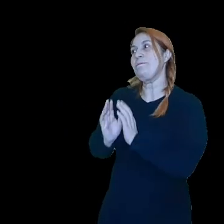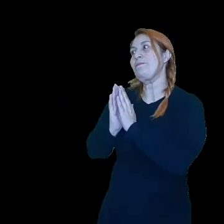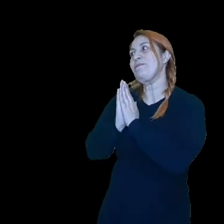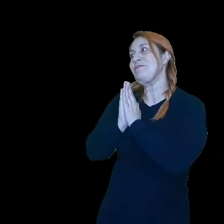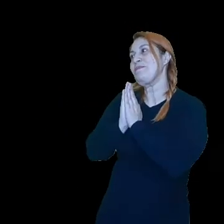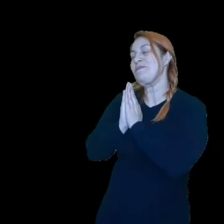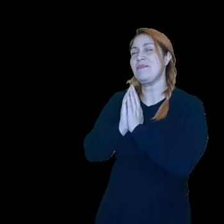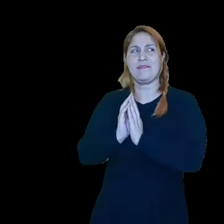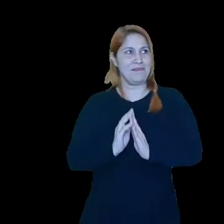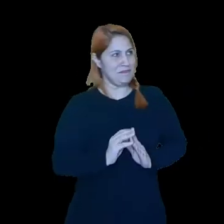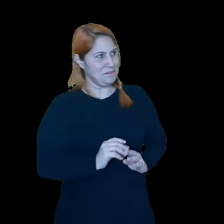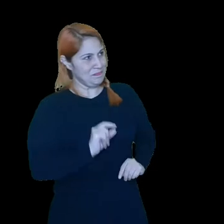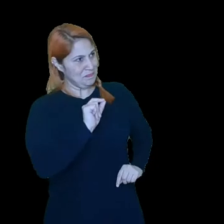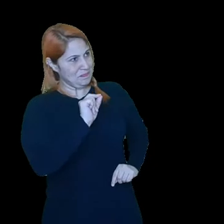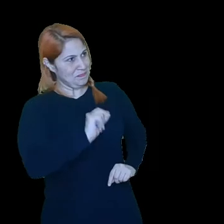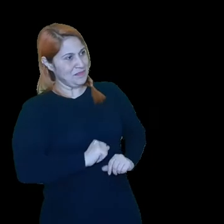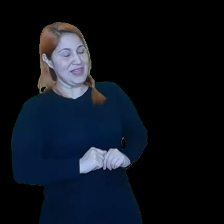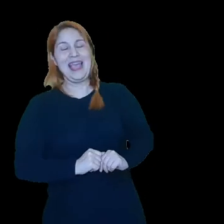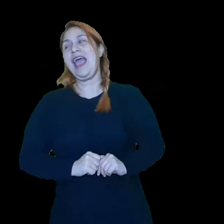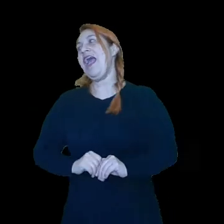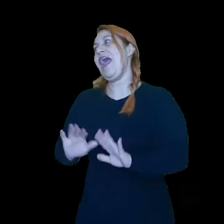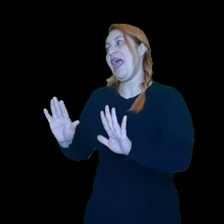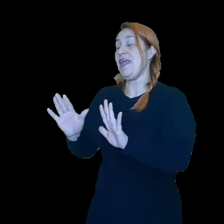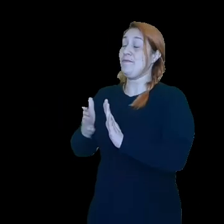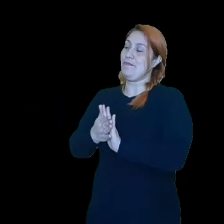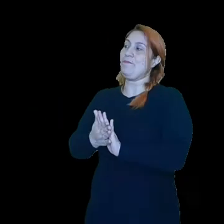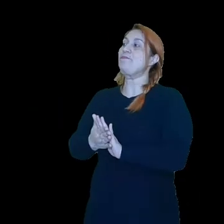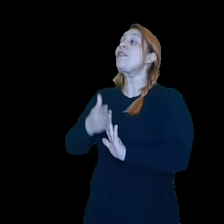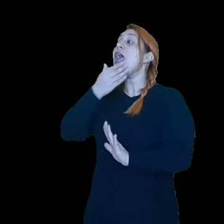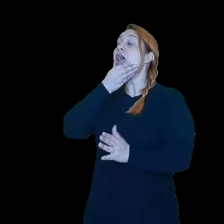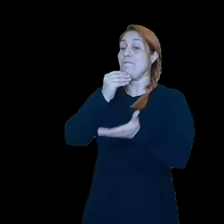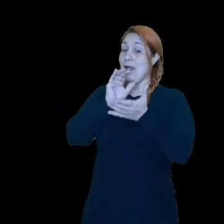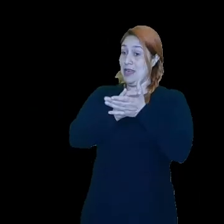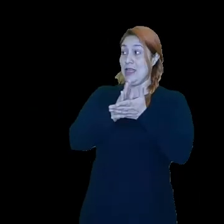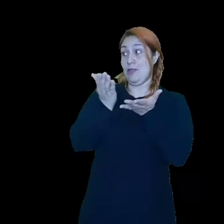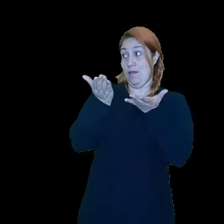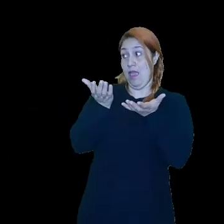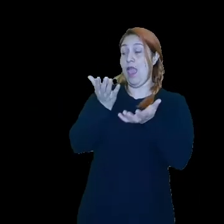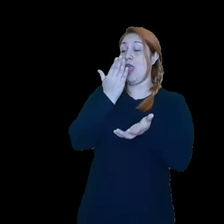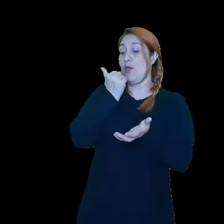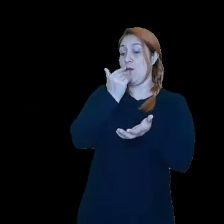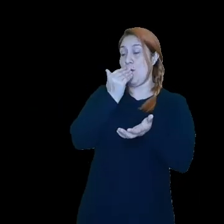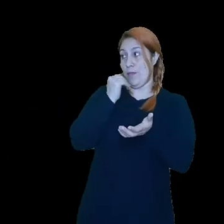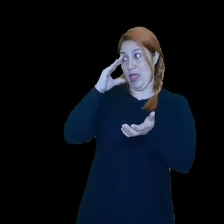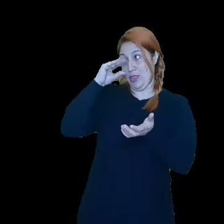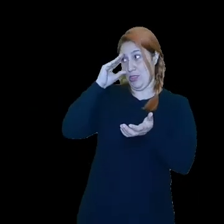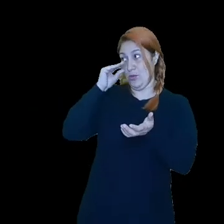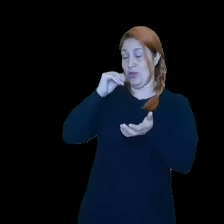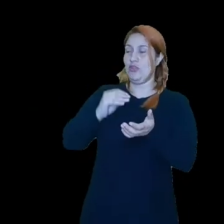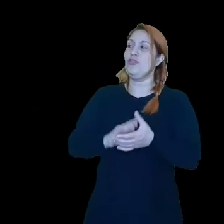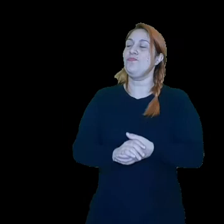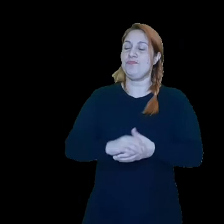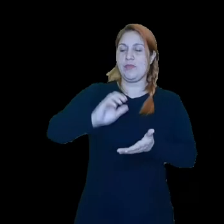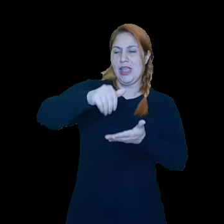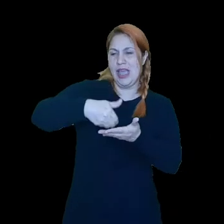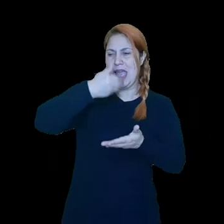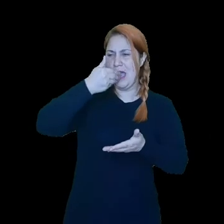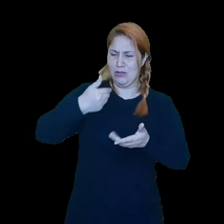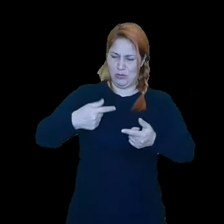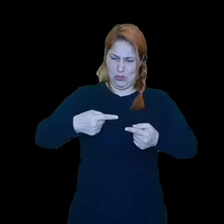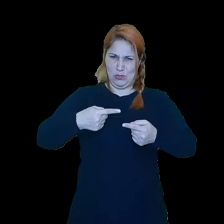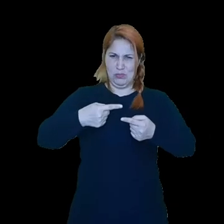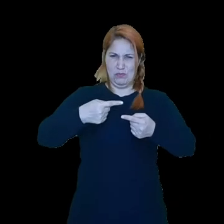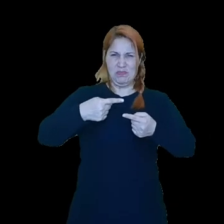Nada, querida, só que meu marido quer comer no jantar um caldo de tripas e bucho e eu... Ah, mas isso